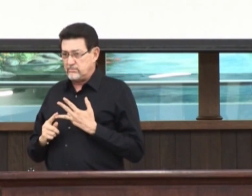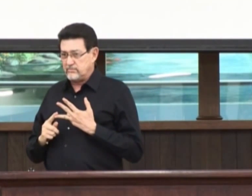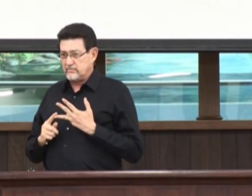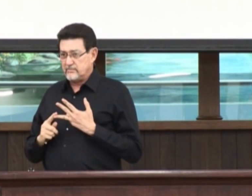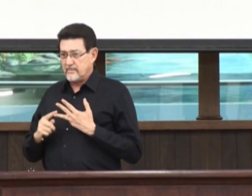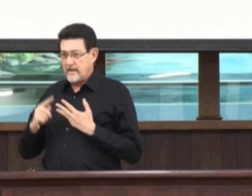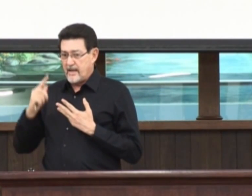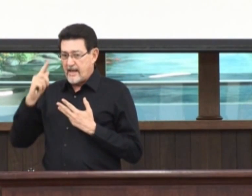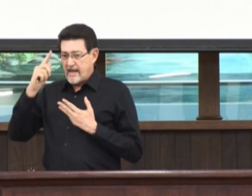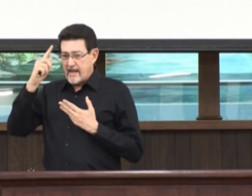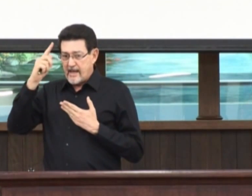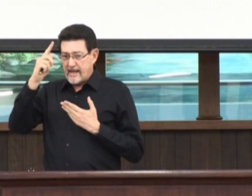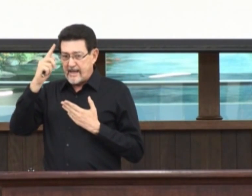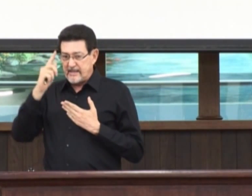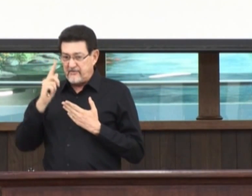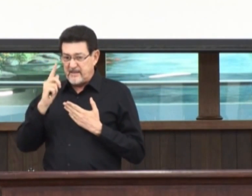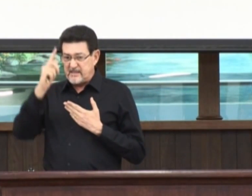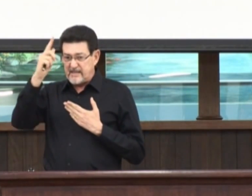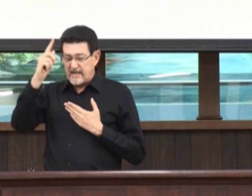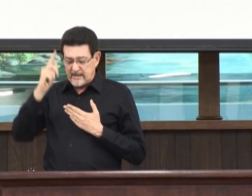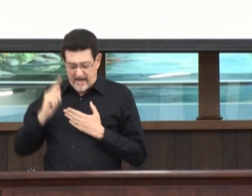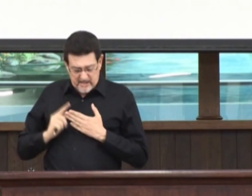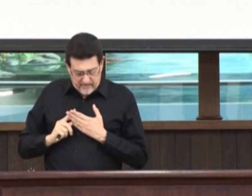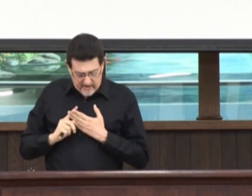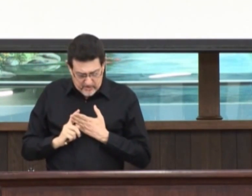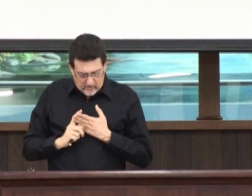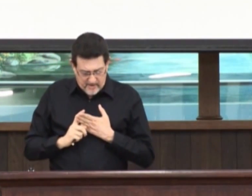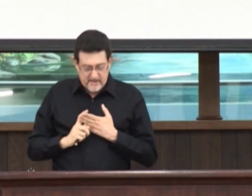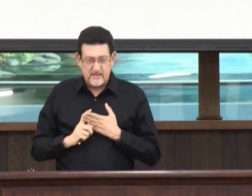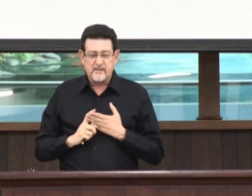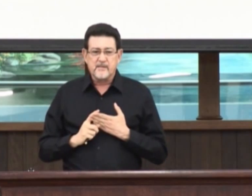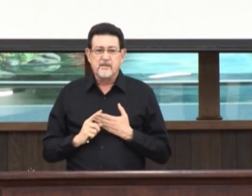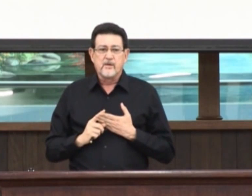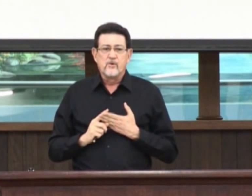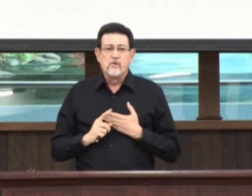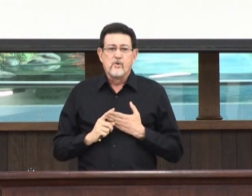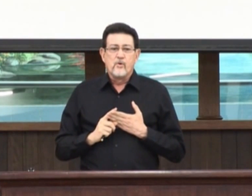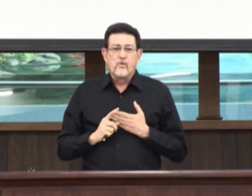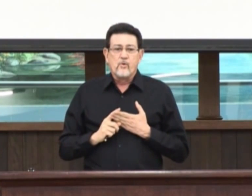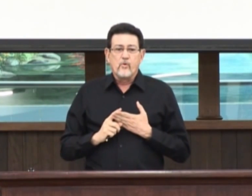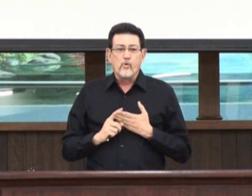trinitariano, que divide-se em 3 pessoas,